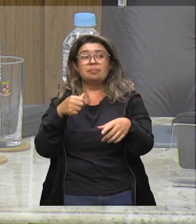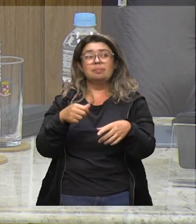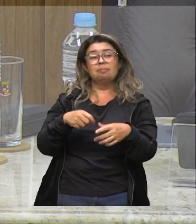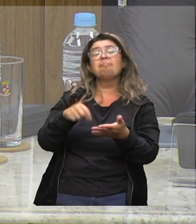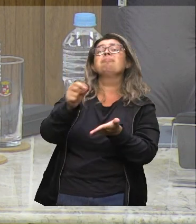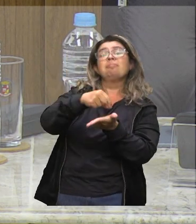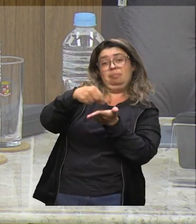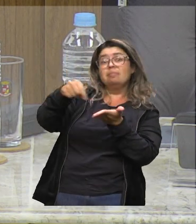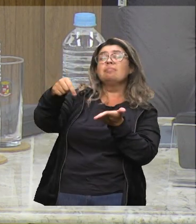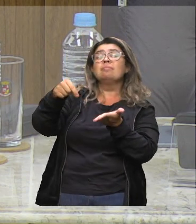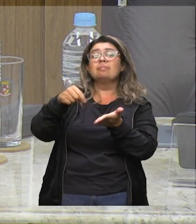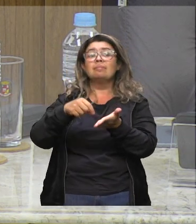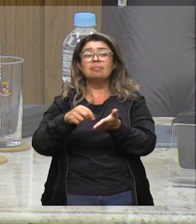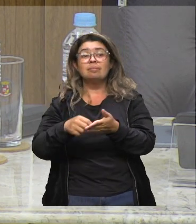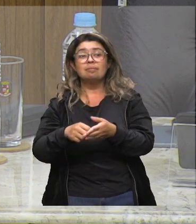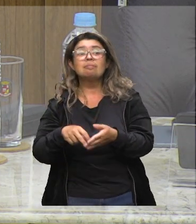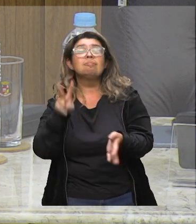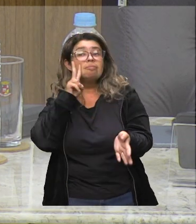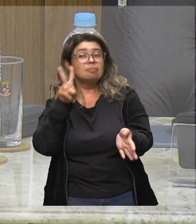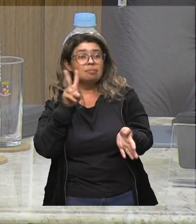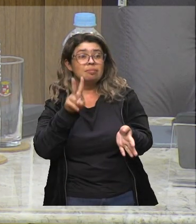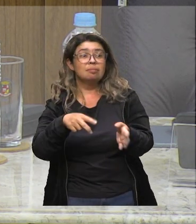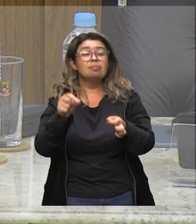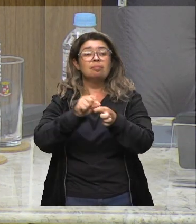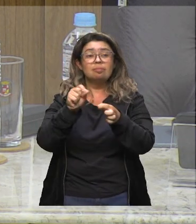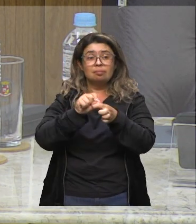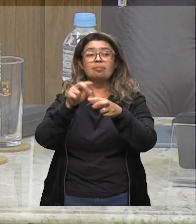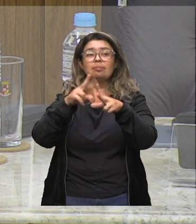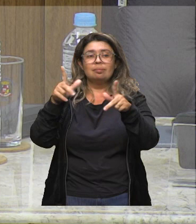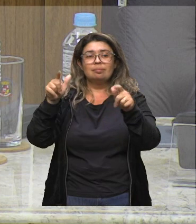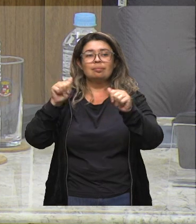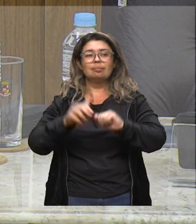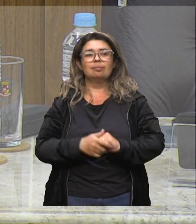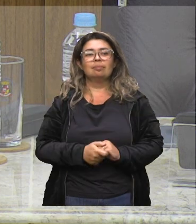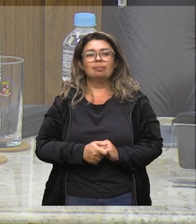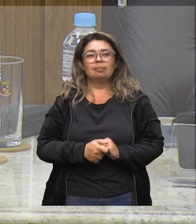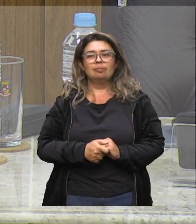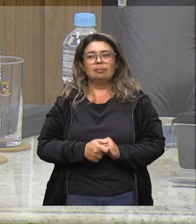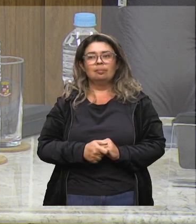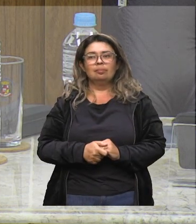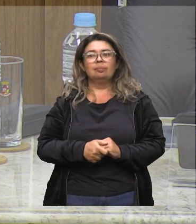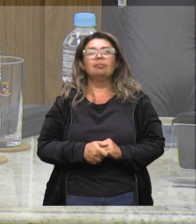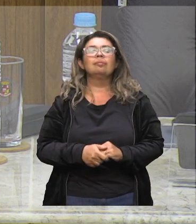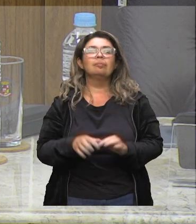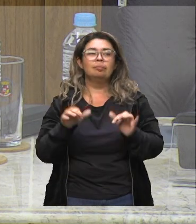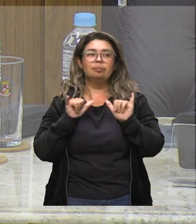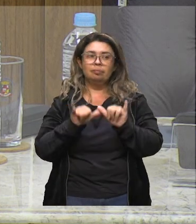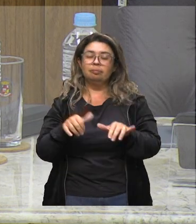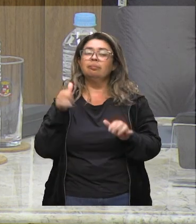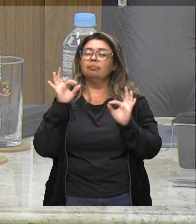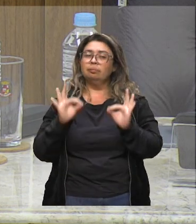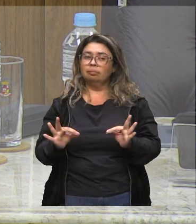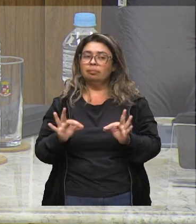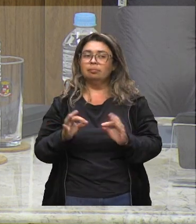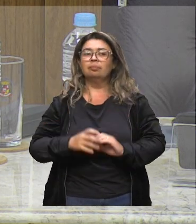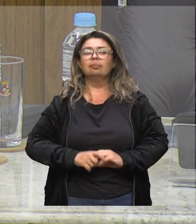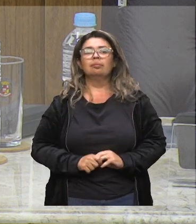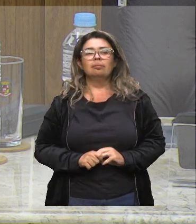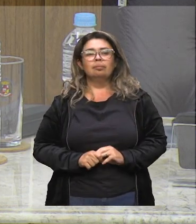caneta, ele vai ter que se virar e tomar as providências para que a situação seja regularizada.